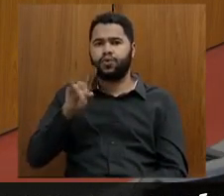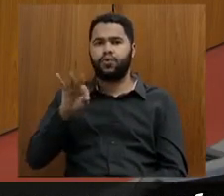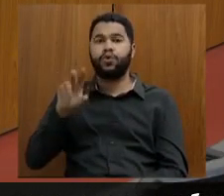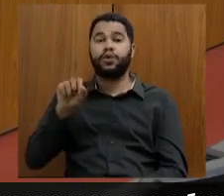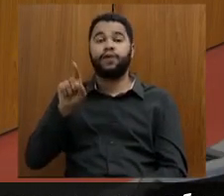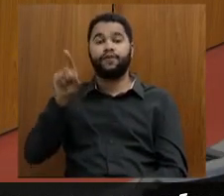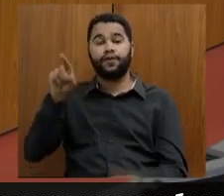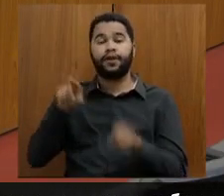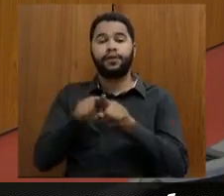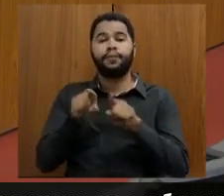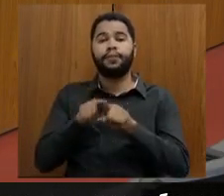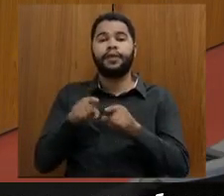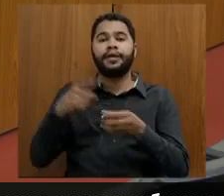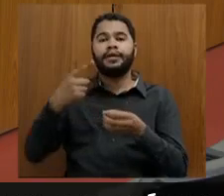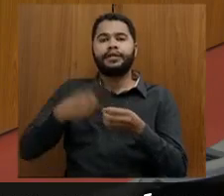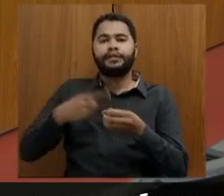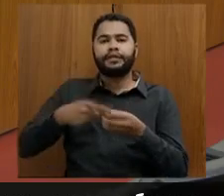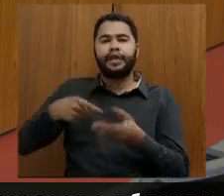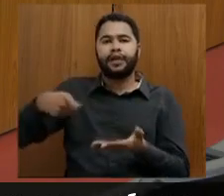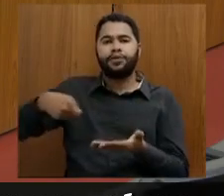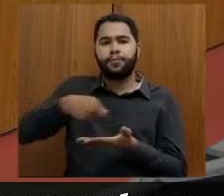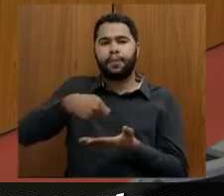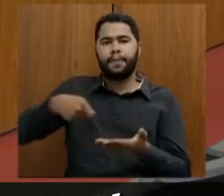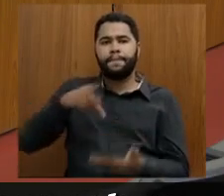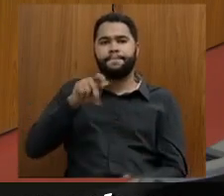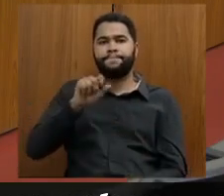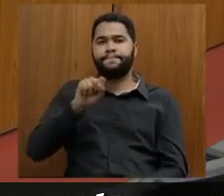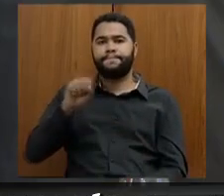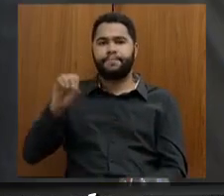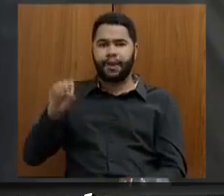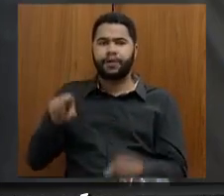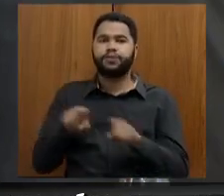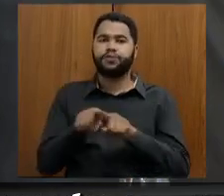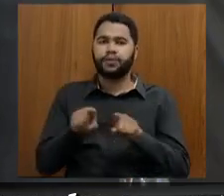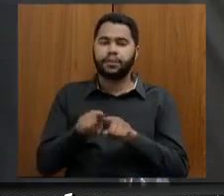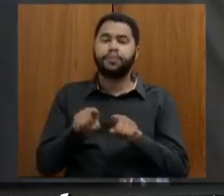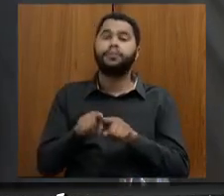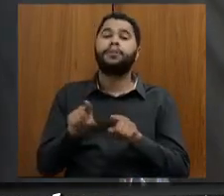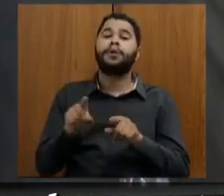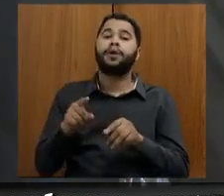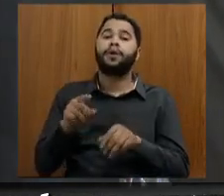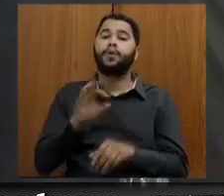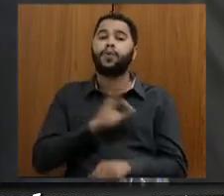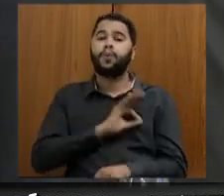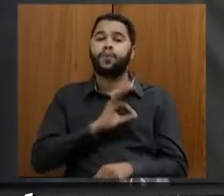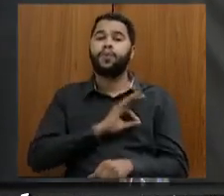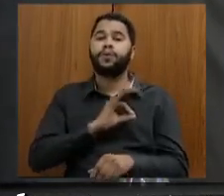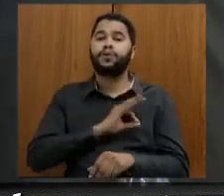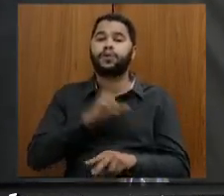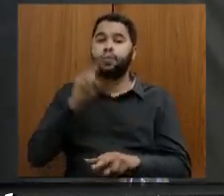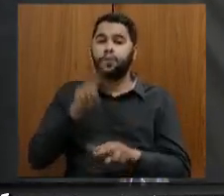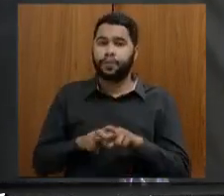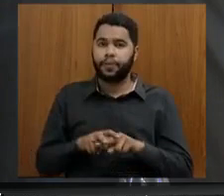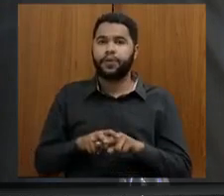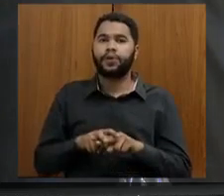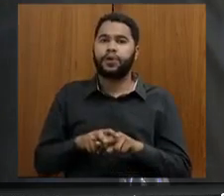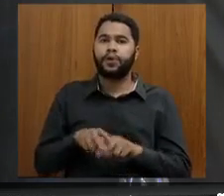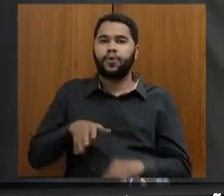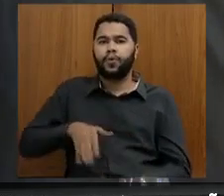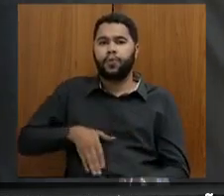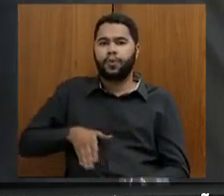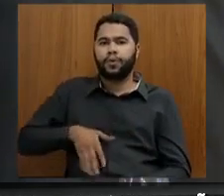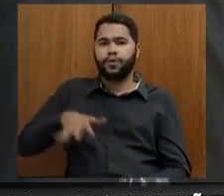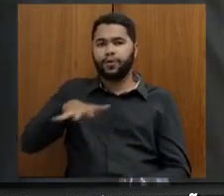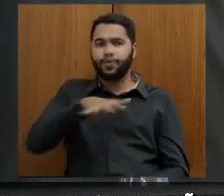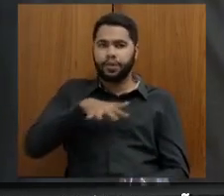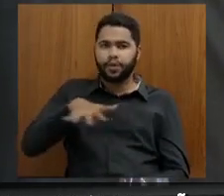Passos também e fazendo também um brilhante trabalho e eu também os policiais que que essa noite prenderam esses bandidos